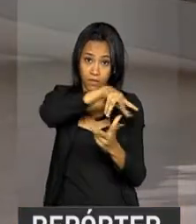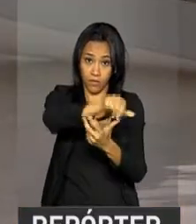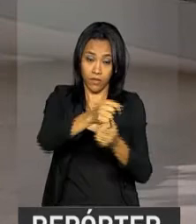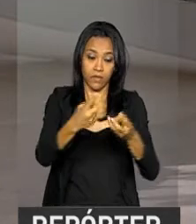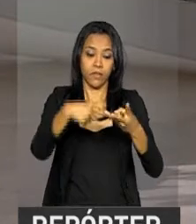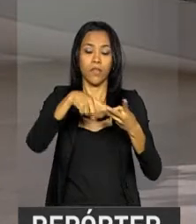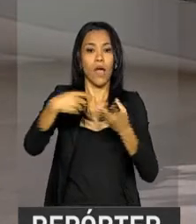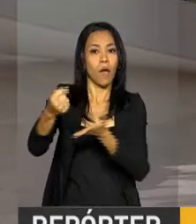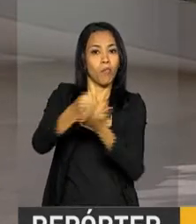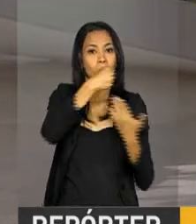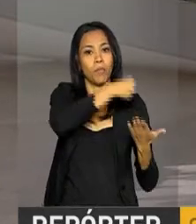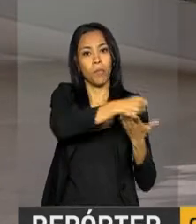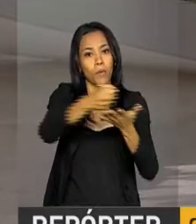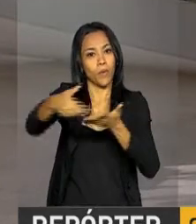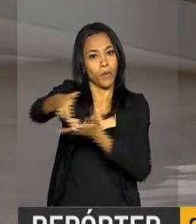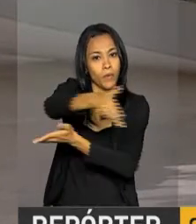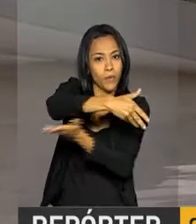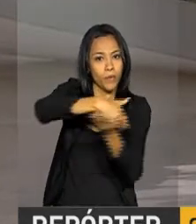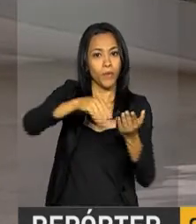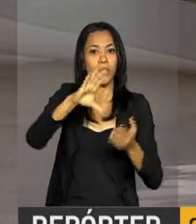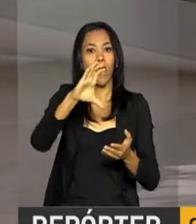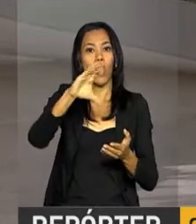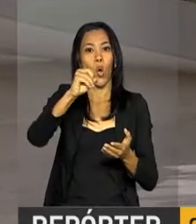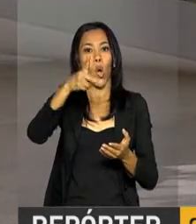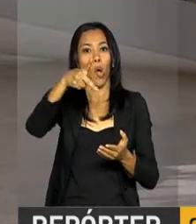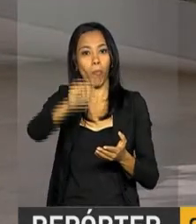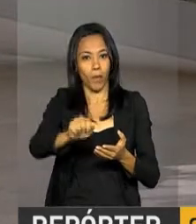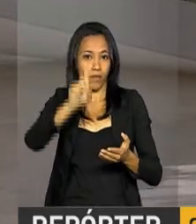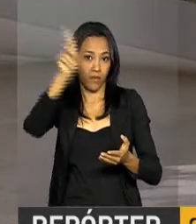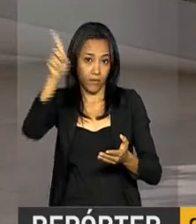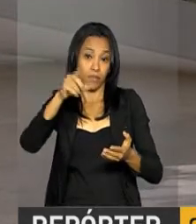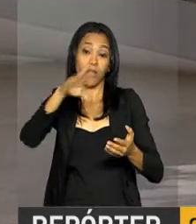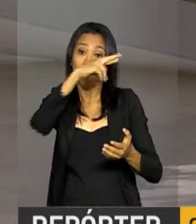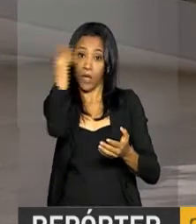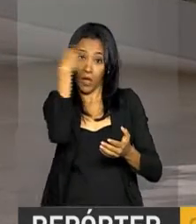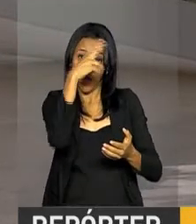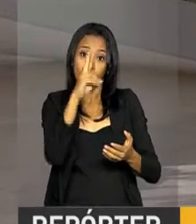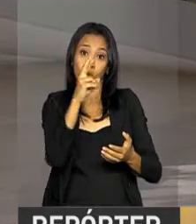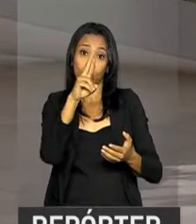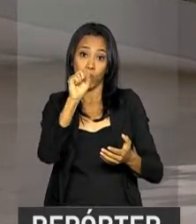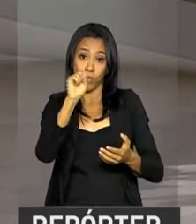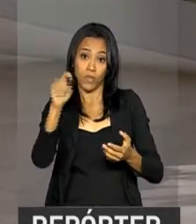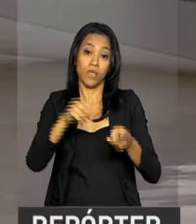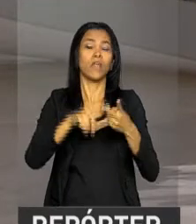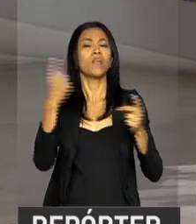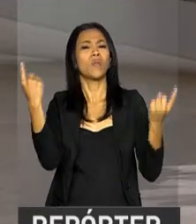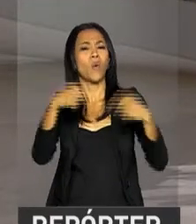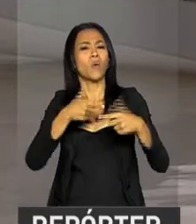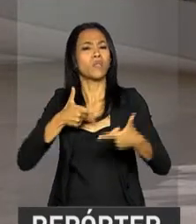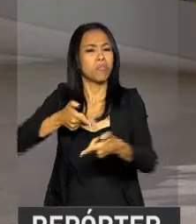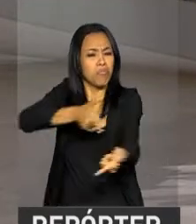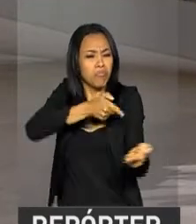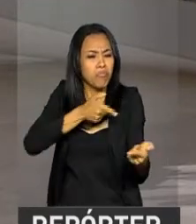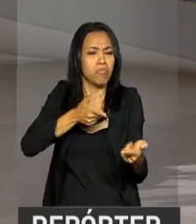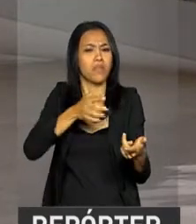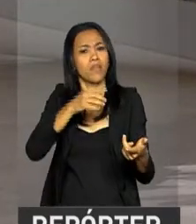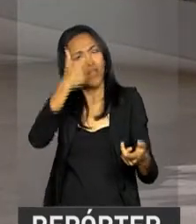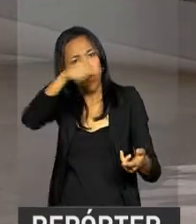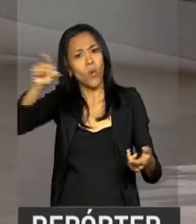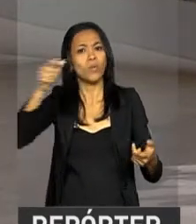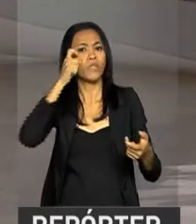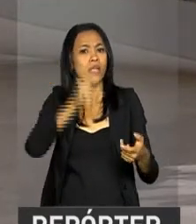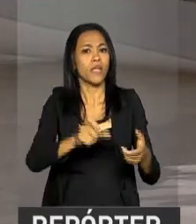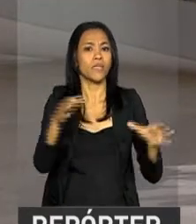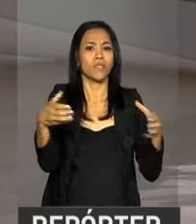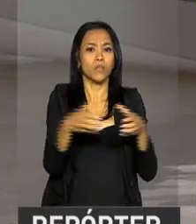cooperação em segurança na copa da rússia combate ao terrorismo além de assuntos de interesse do brics grupo